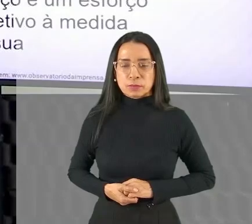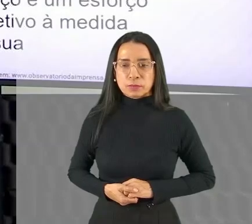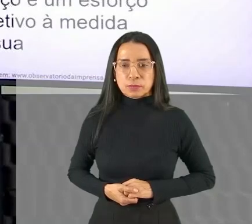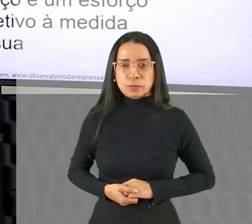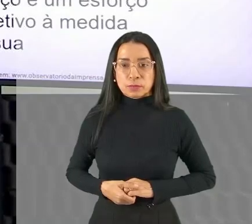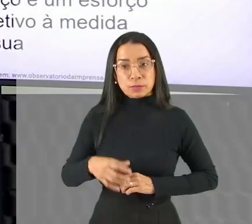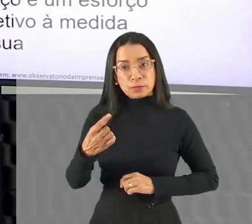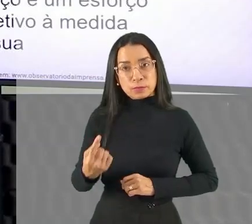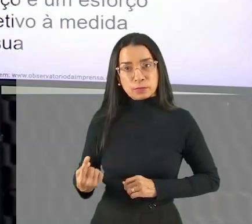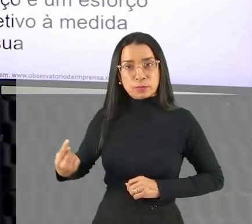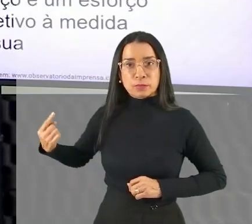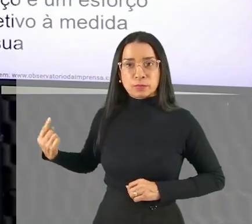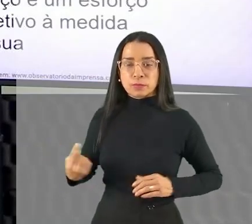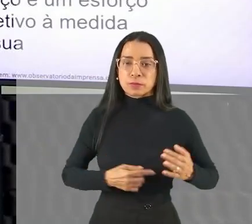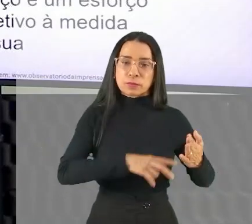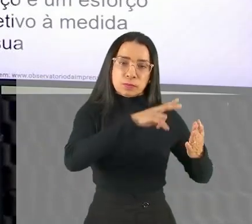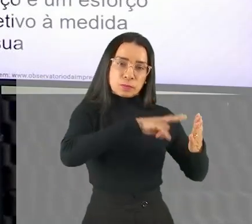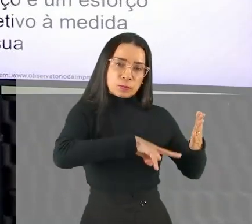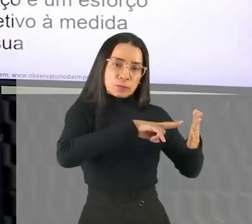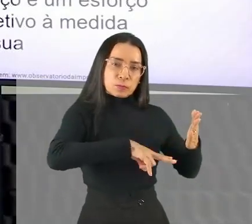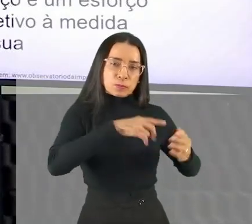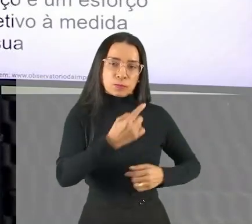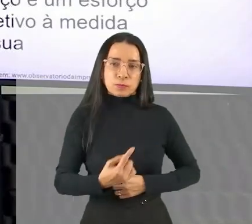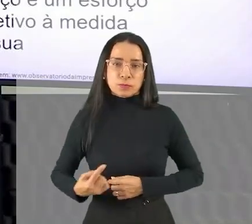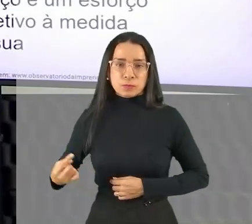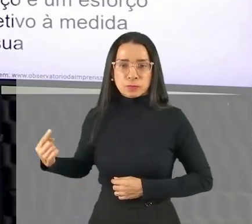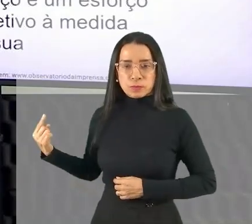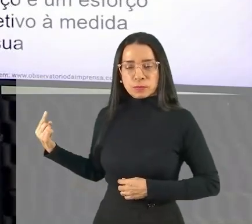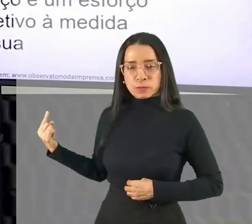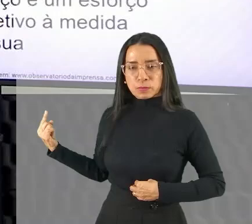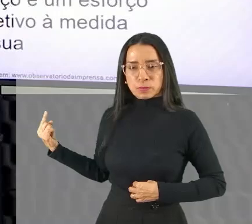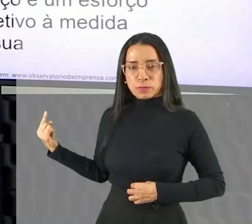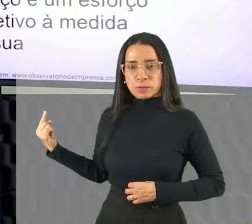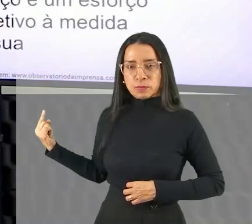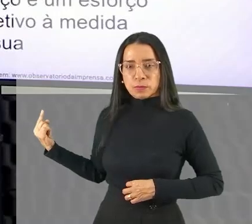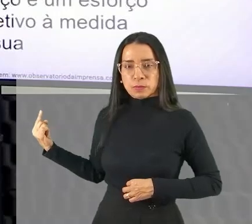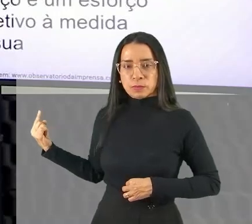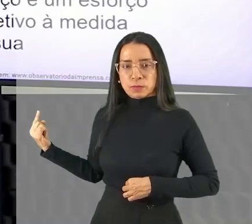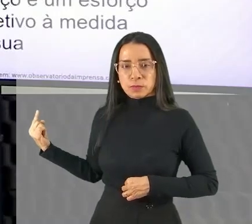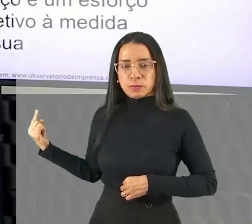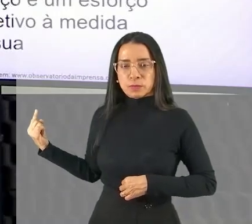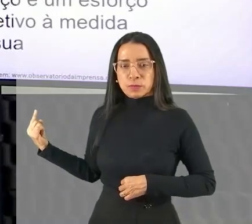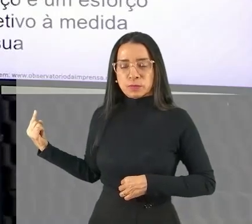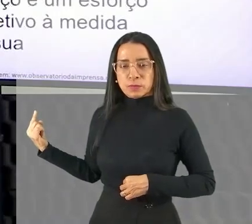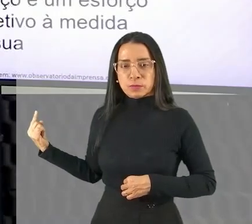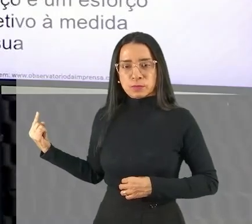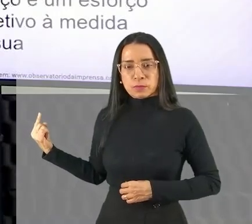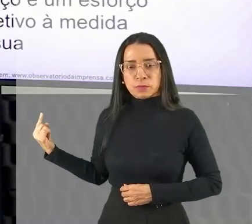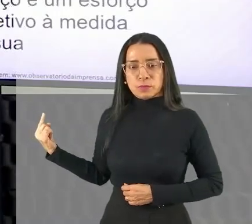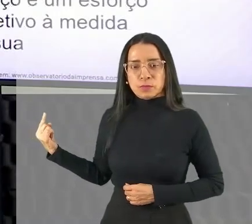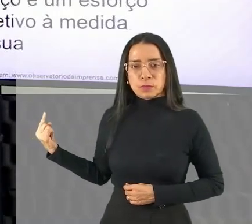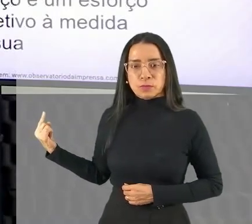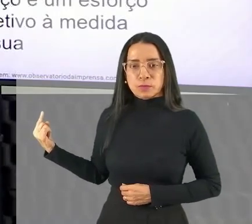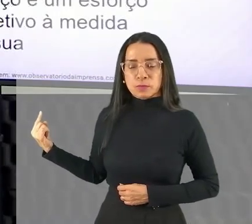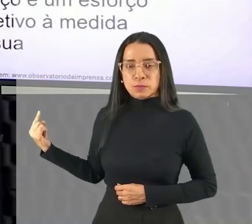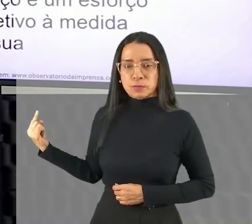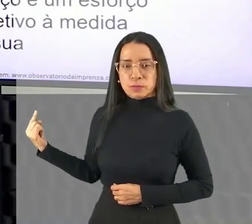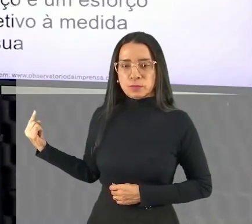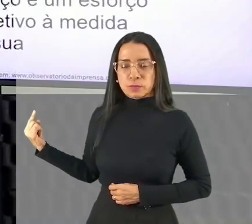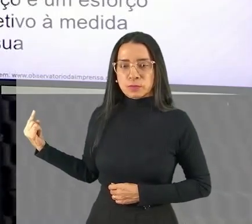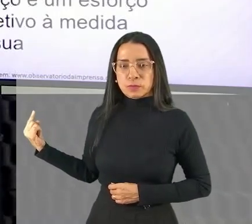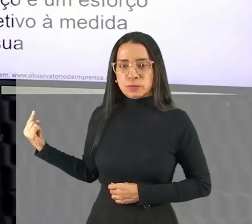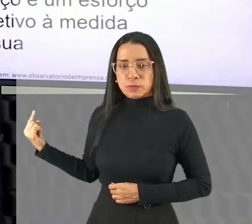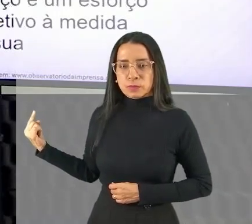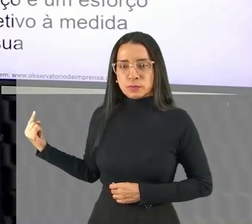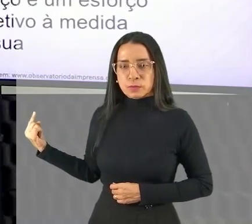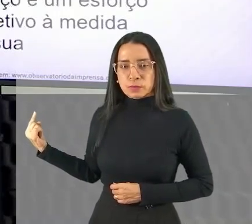Há uma diferença importante entre desconfiar de tudo e procurar ver o maior número possível de lados de um mesmo fato, dado o